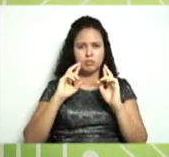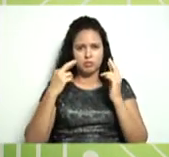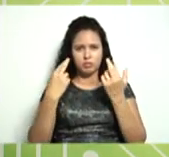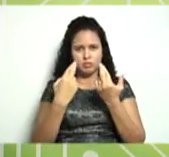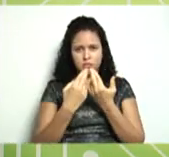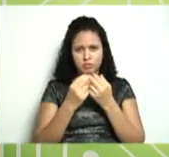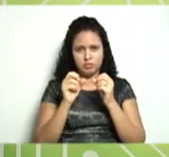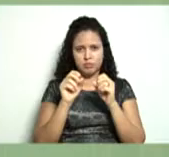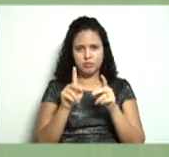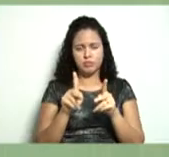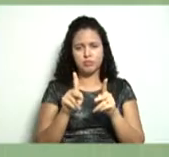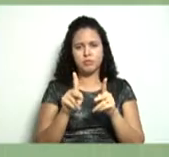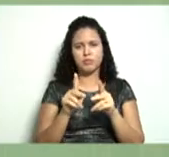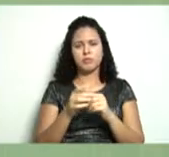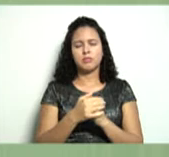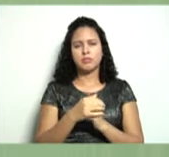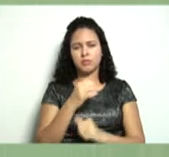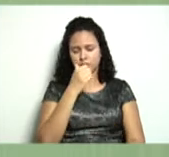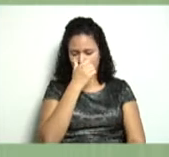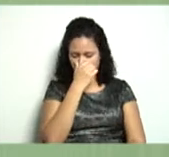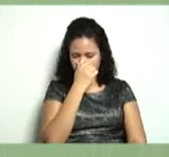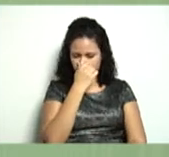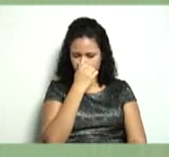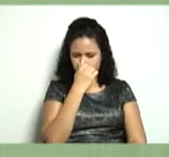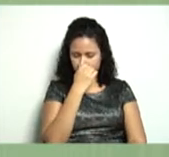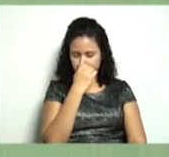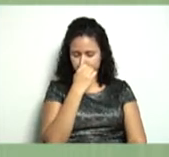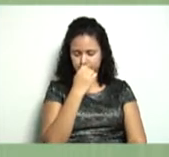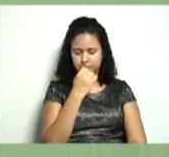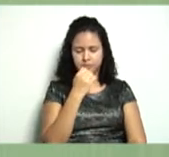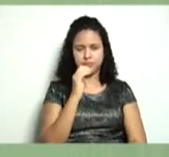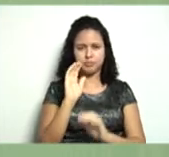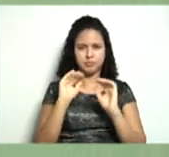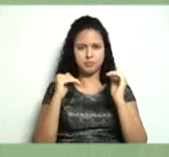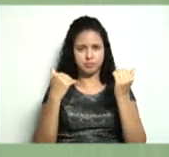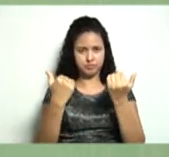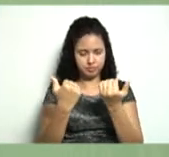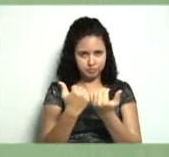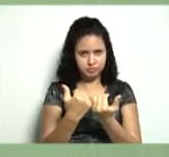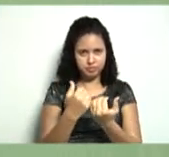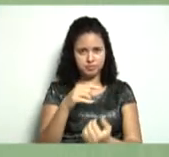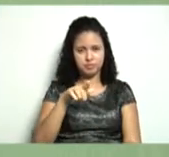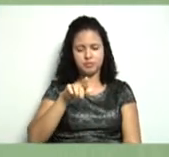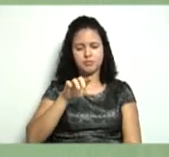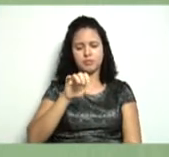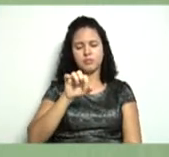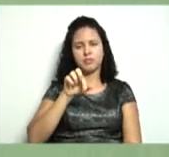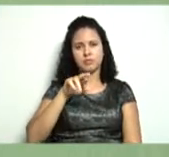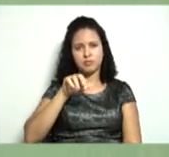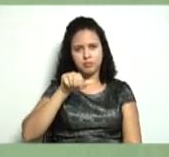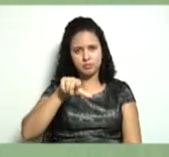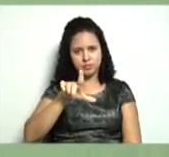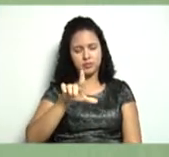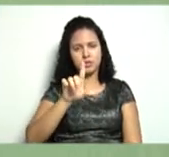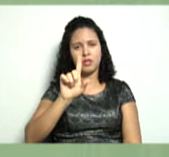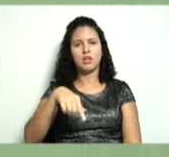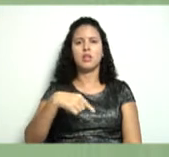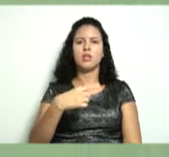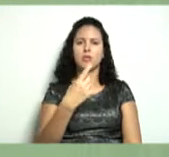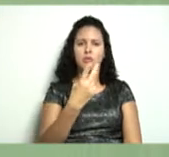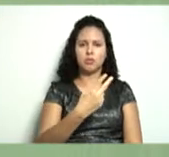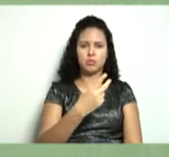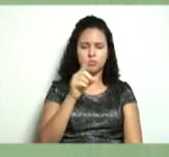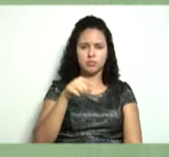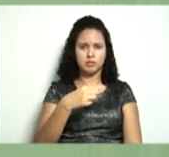ok? As assembleias gerais, o quórum de instalação dela é de 2/3 do número de associados